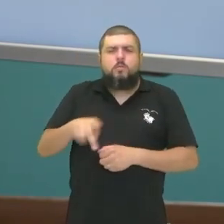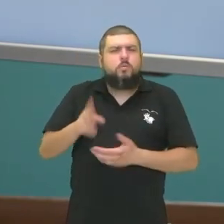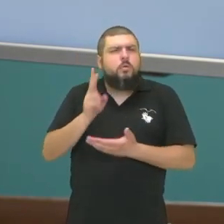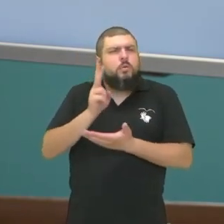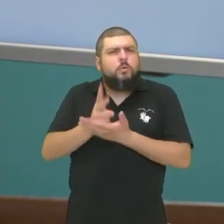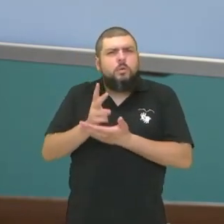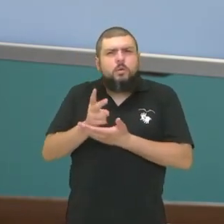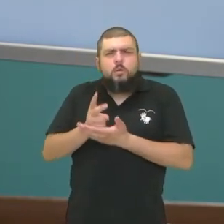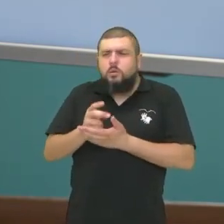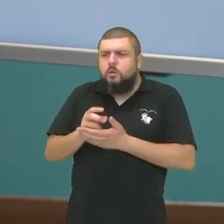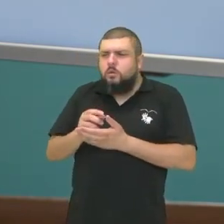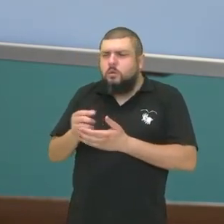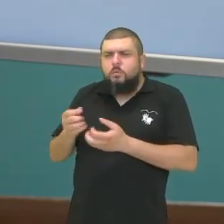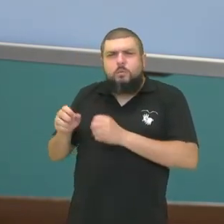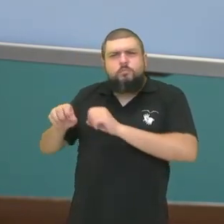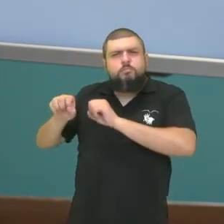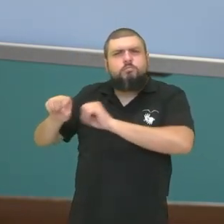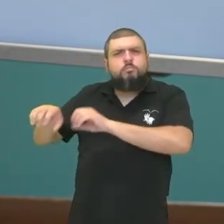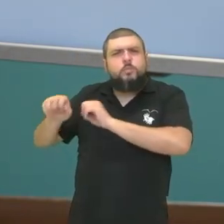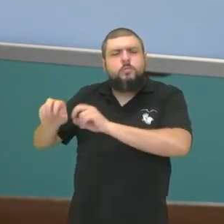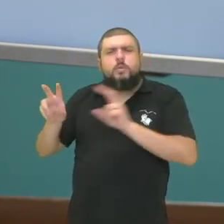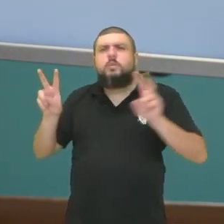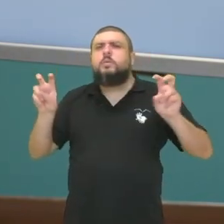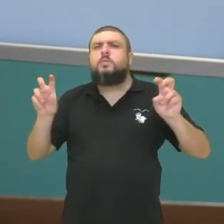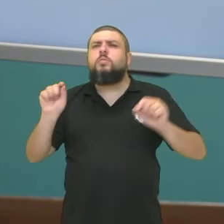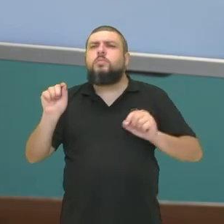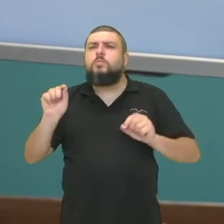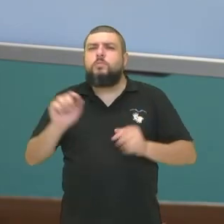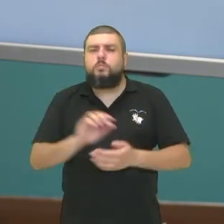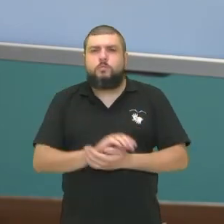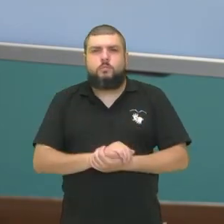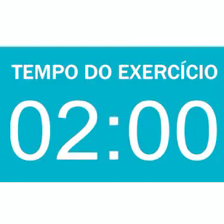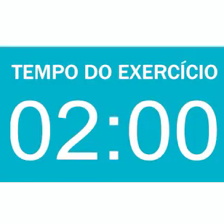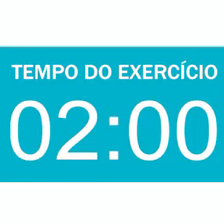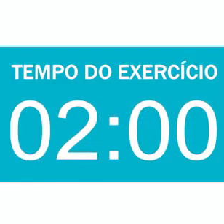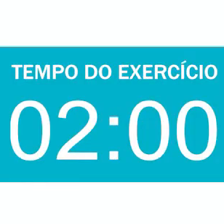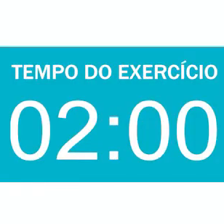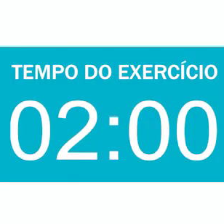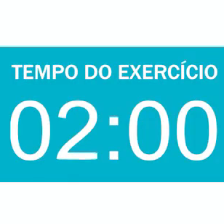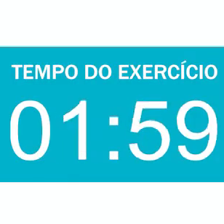à tona em seus argumentos, em suas falas?